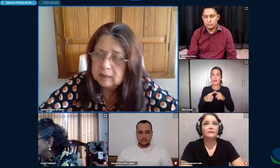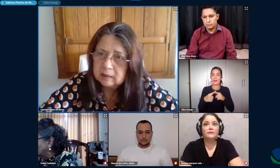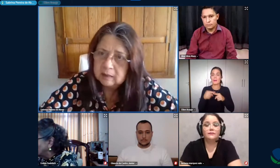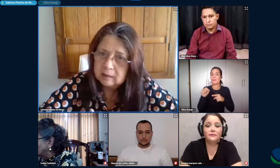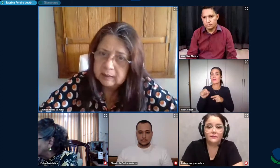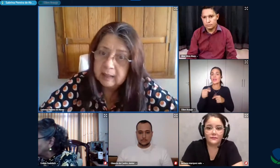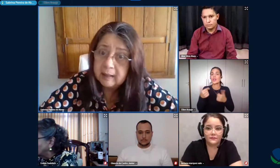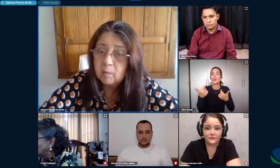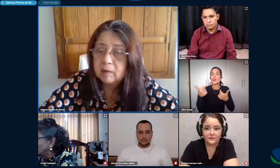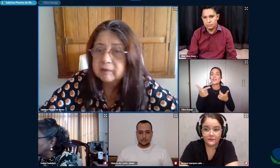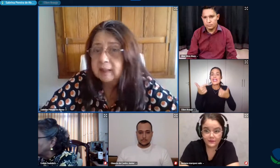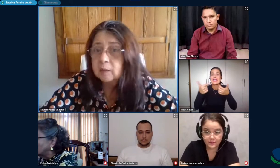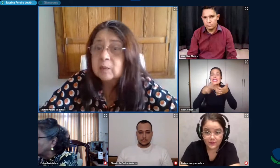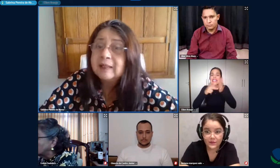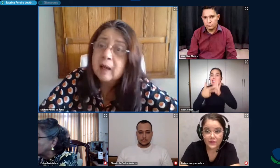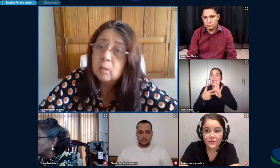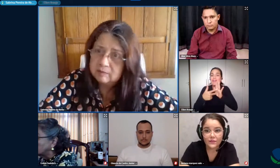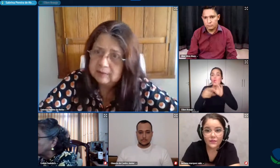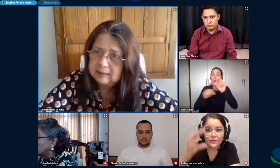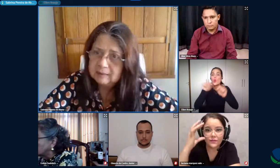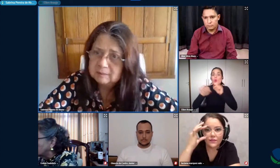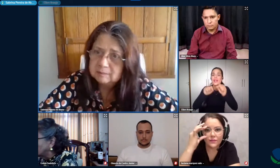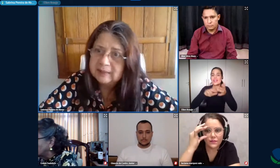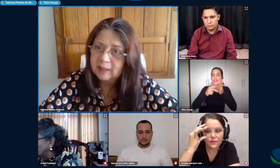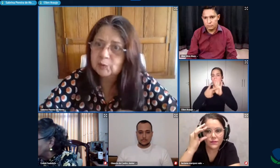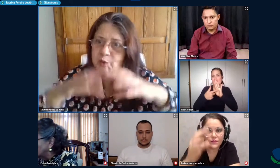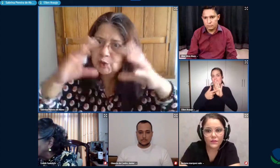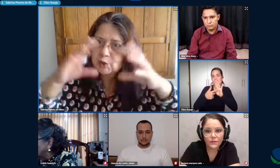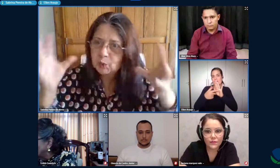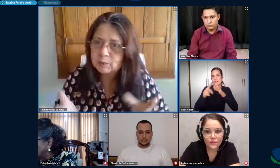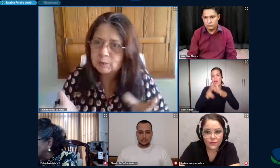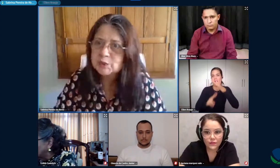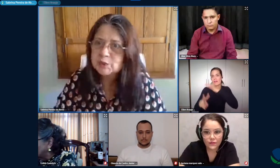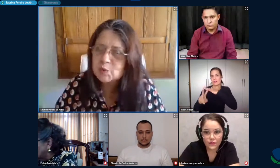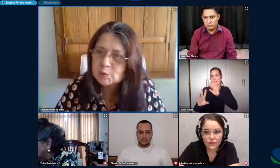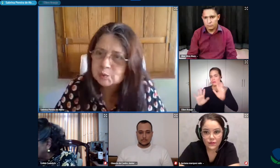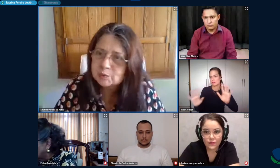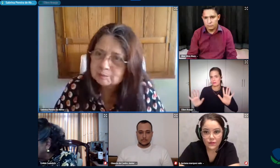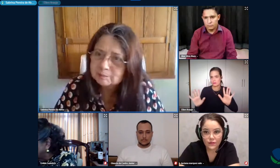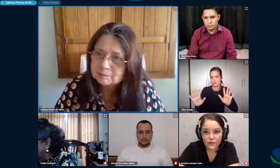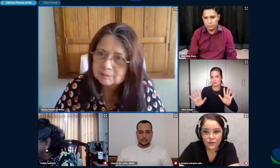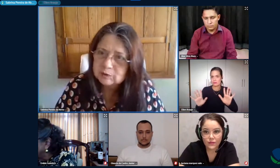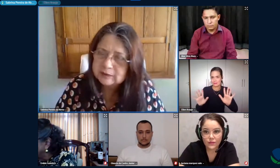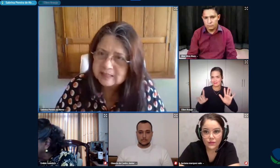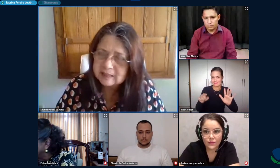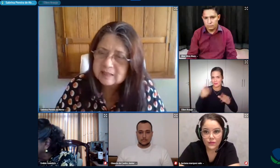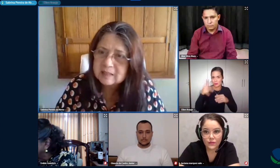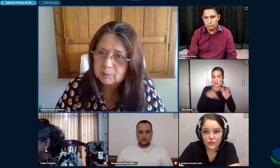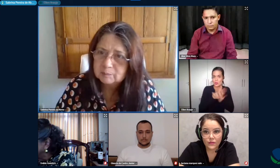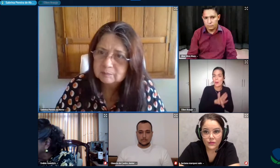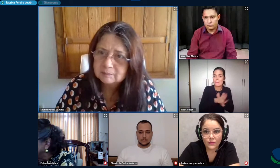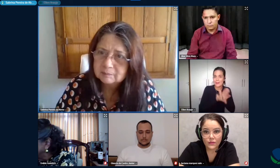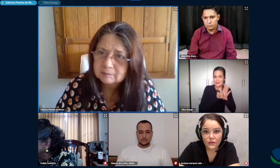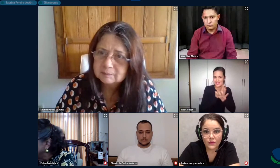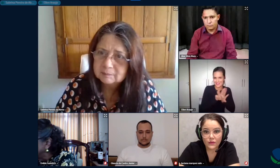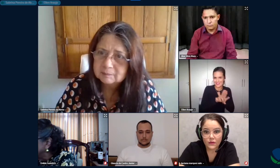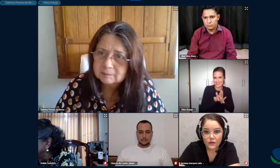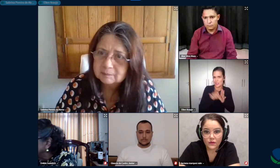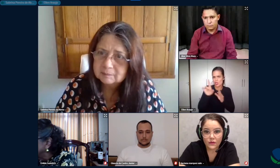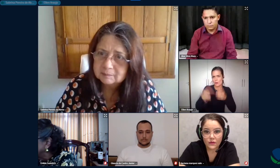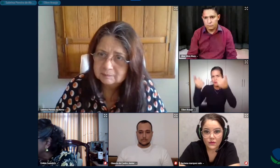dito quem é o avatar, o que é o avatar, dentro de todo este conjunto de descrição.